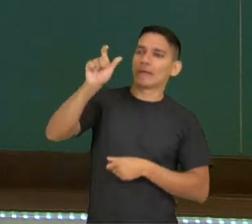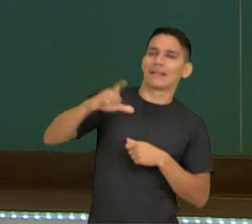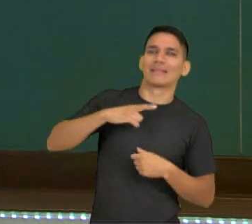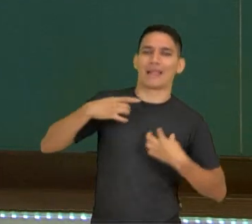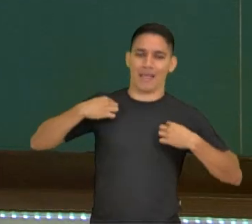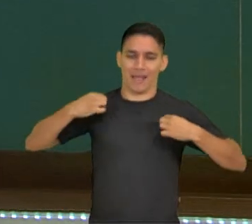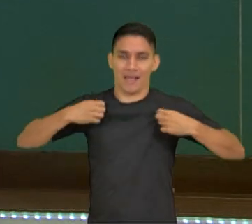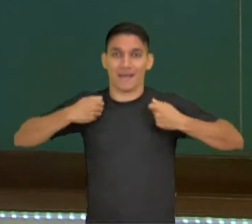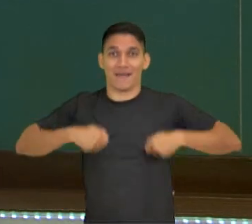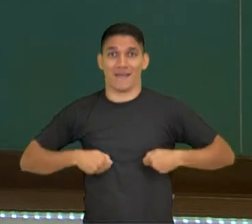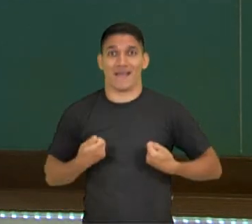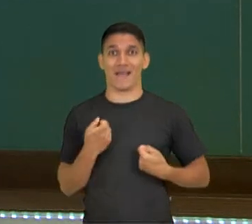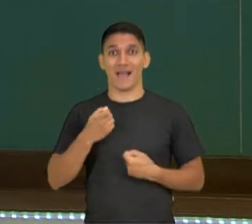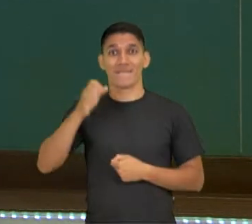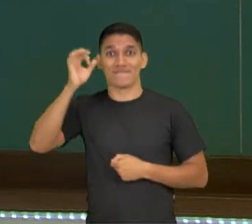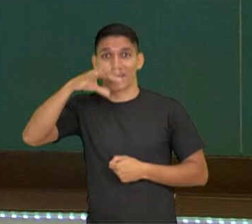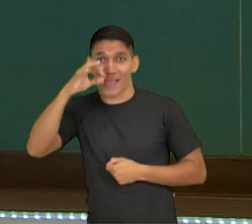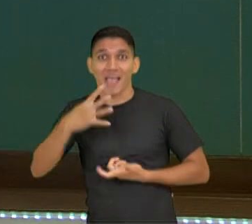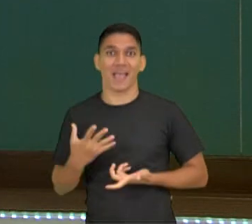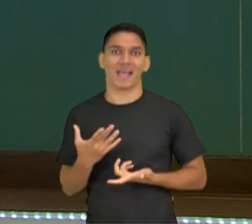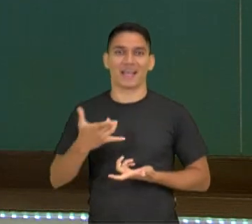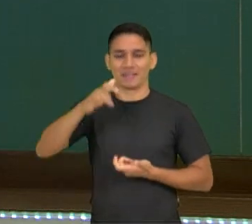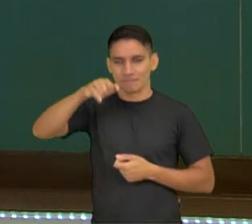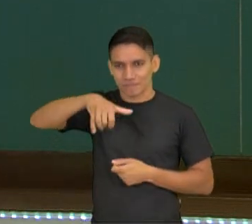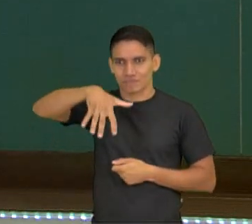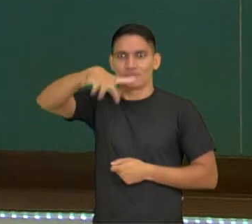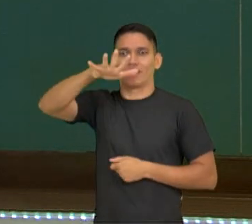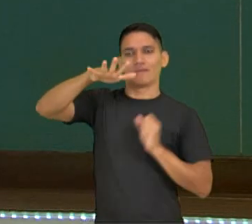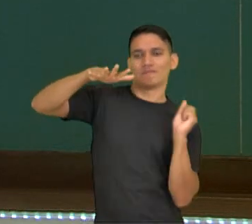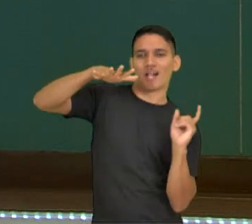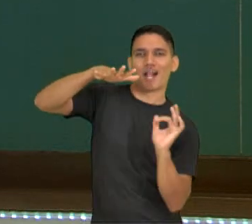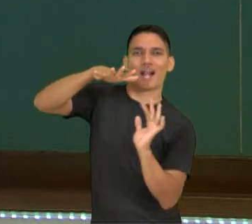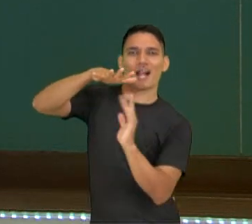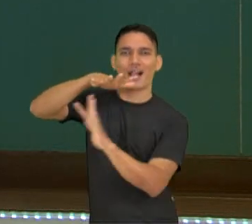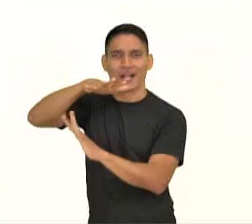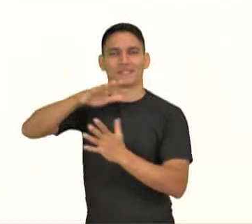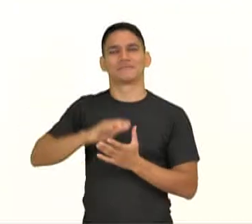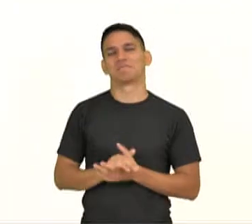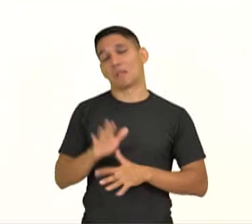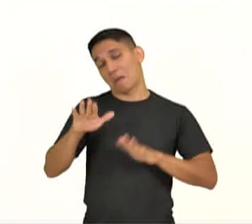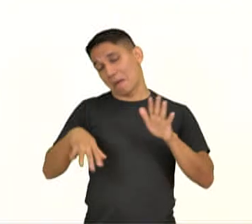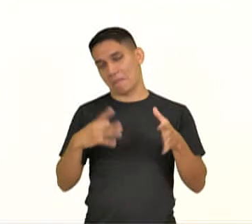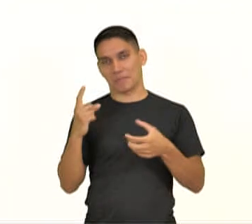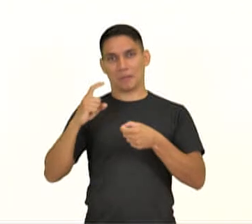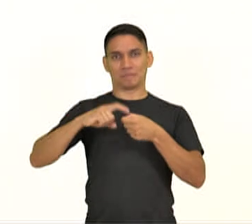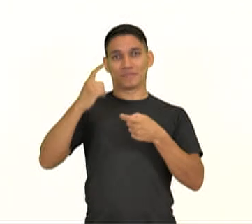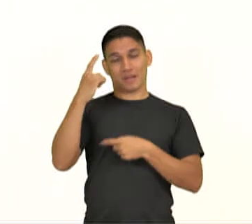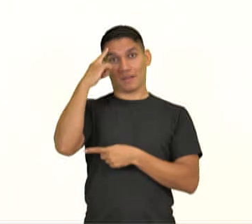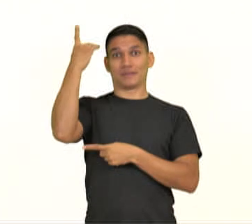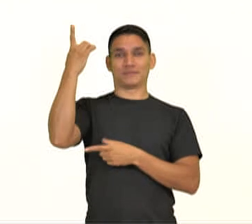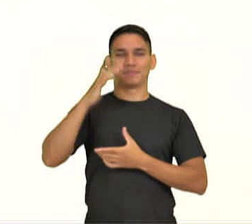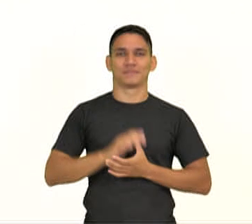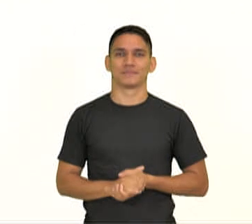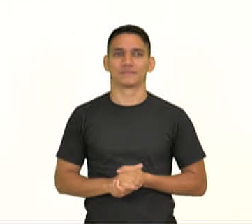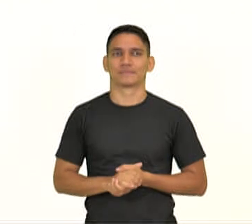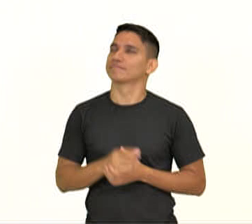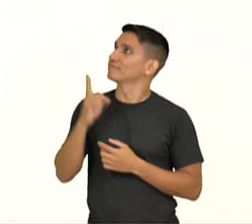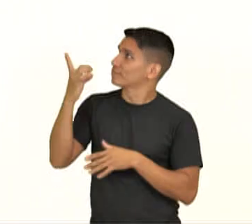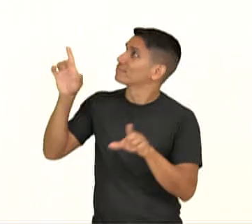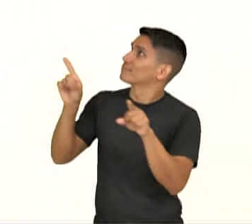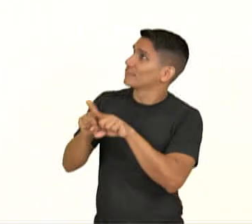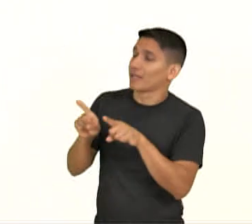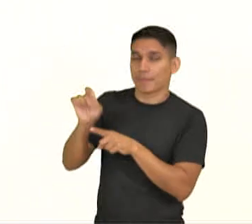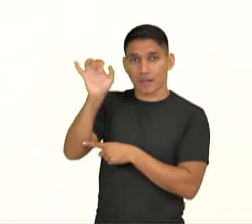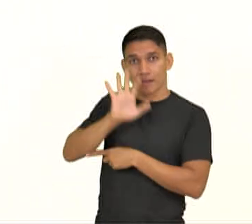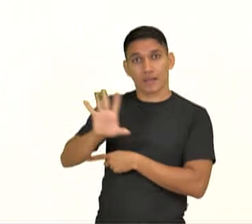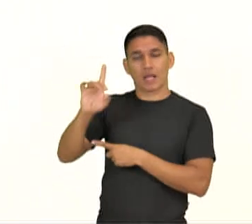verde. Levanta e daí passa. Então aí entra também a criatividade. Aqui também, né, os jogos geralmente